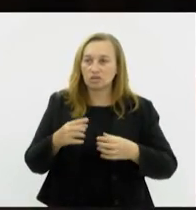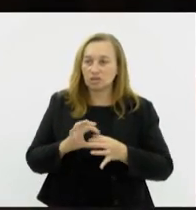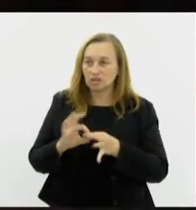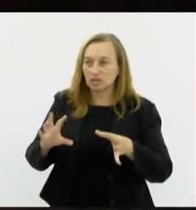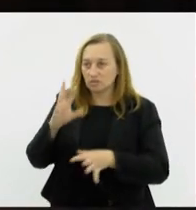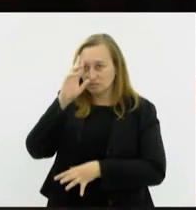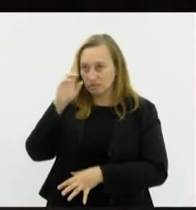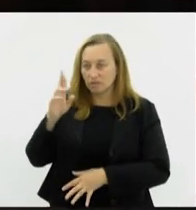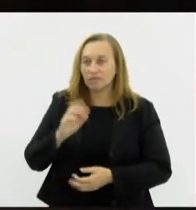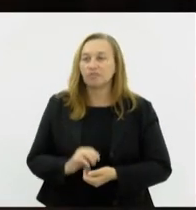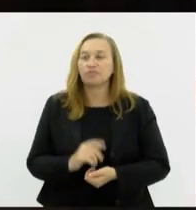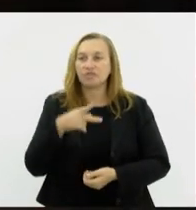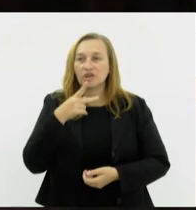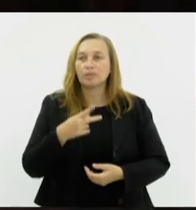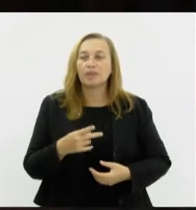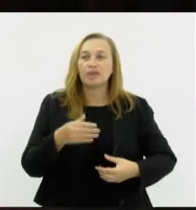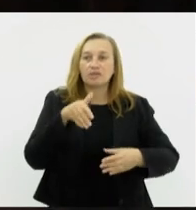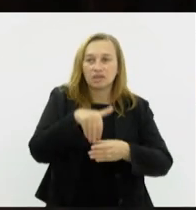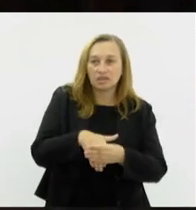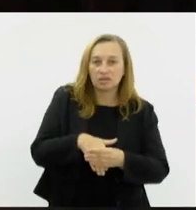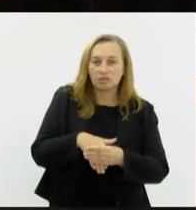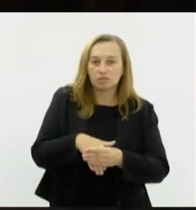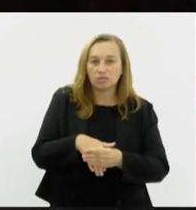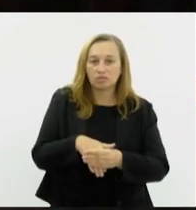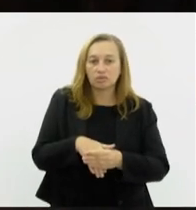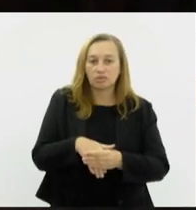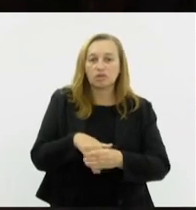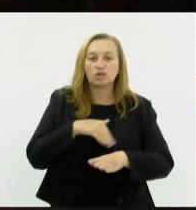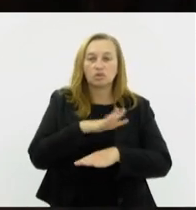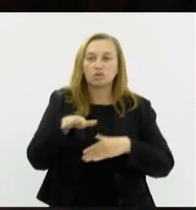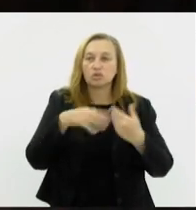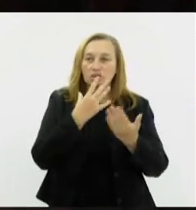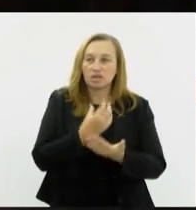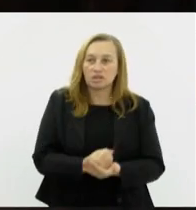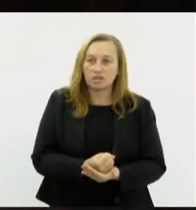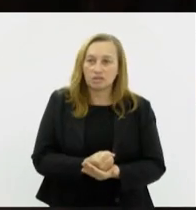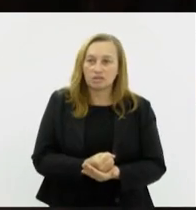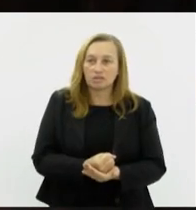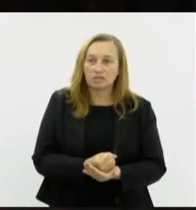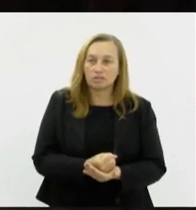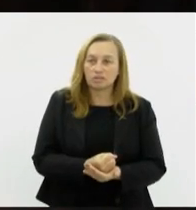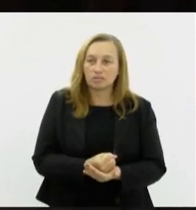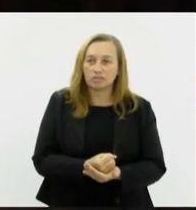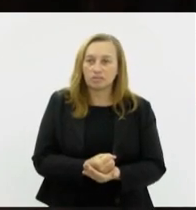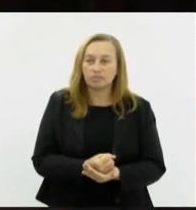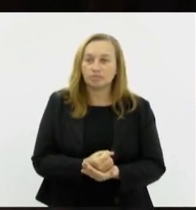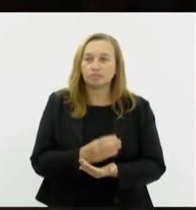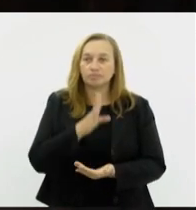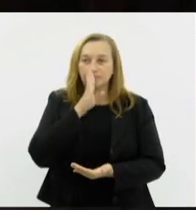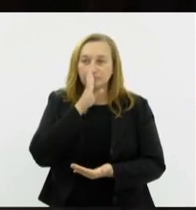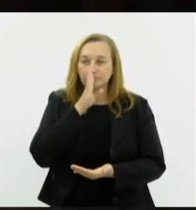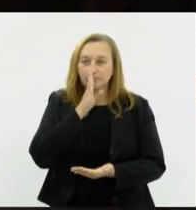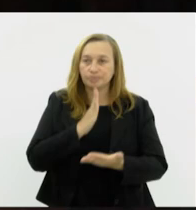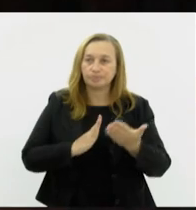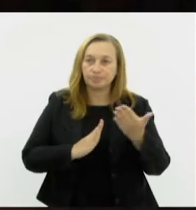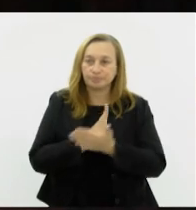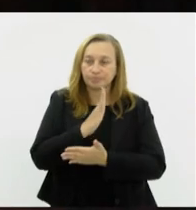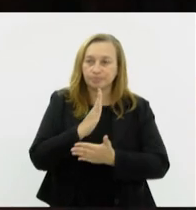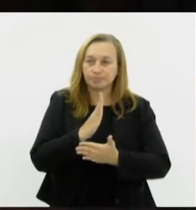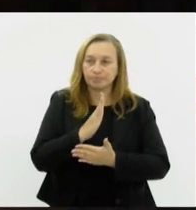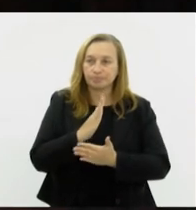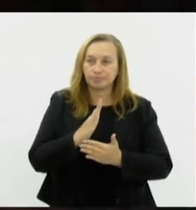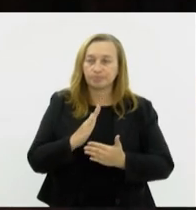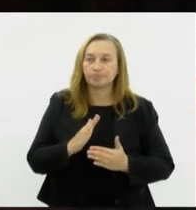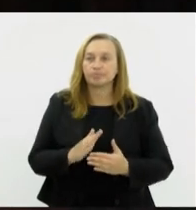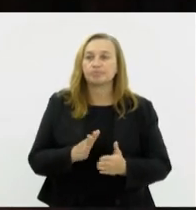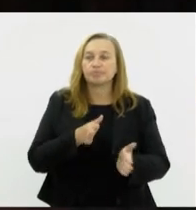Obrigado. Em votação, os senhores que aprovam, permanece como estão, aprovado,